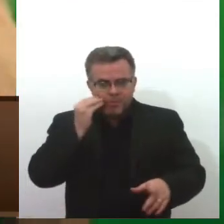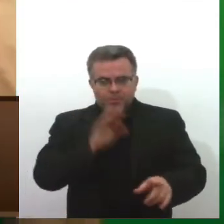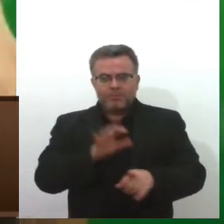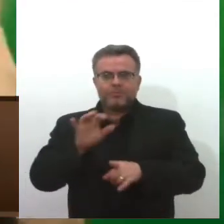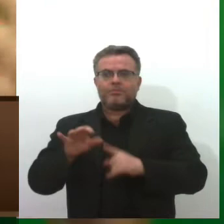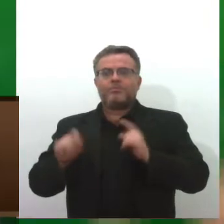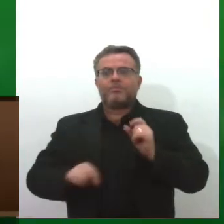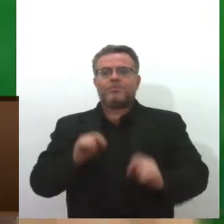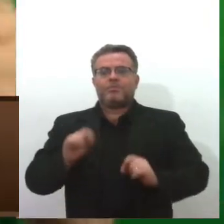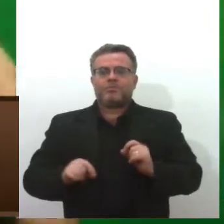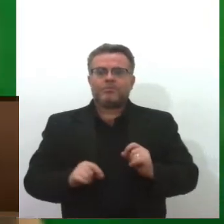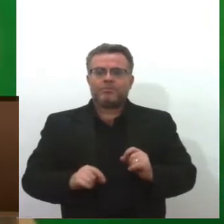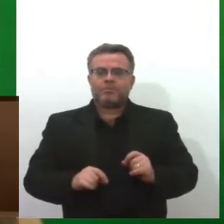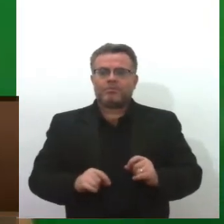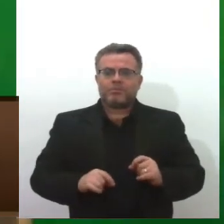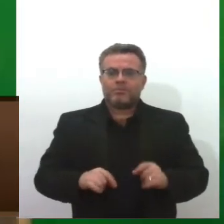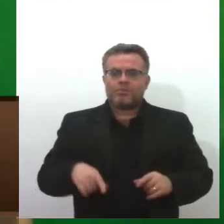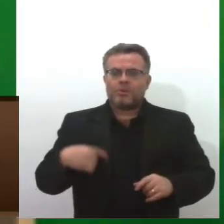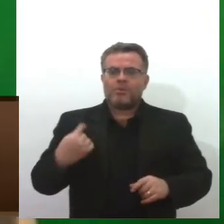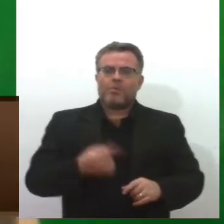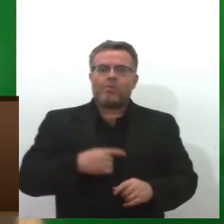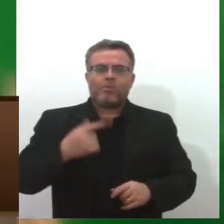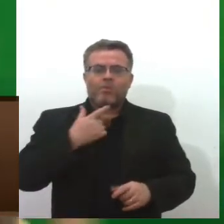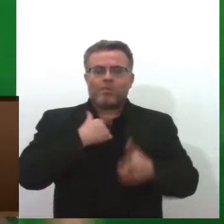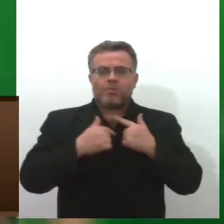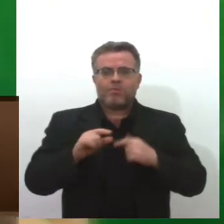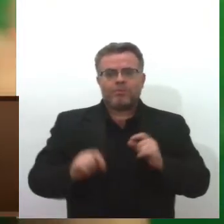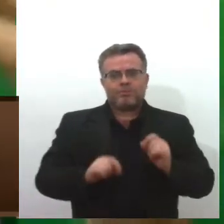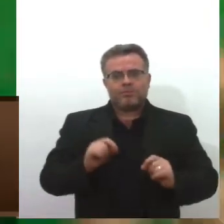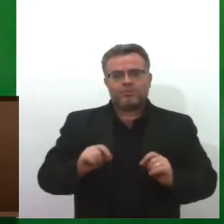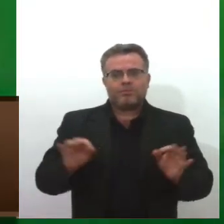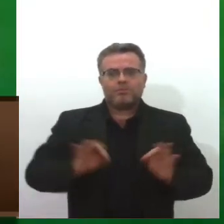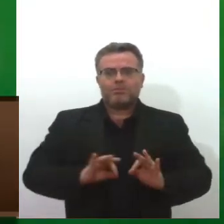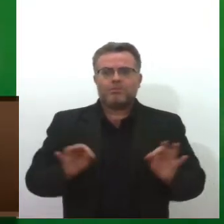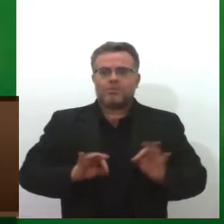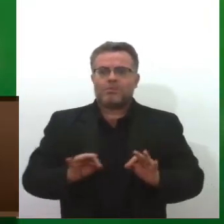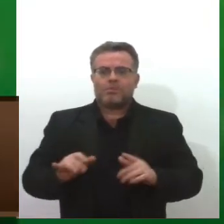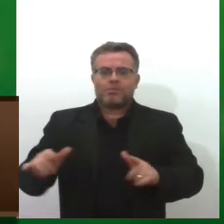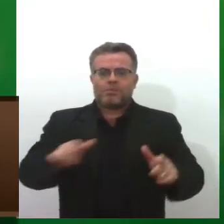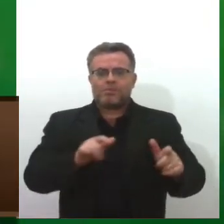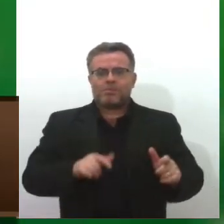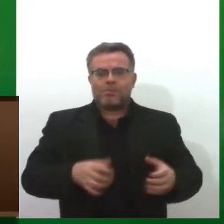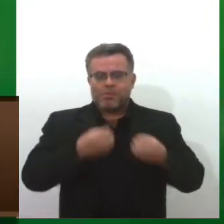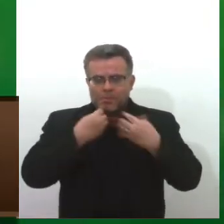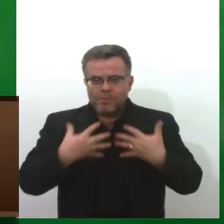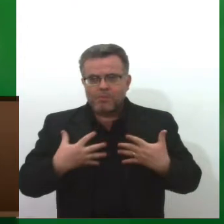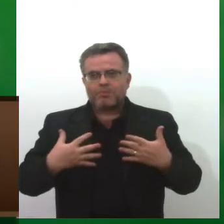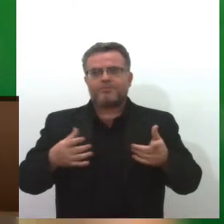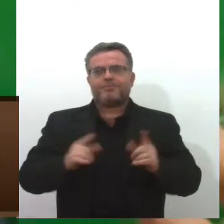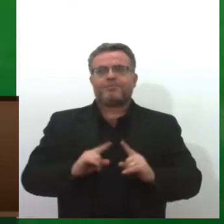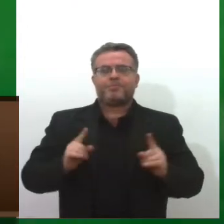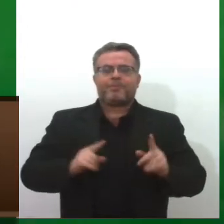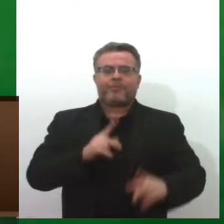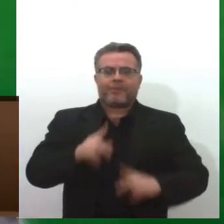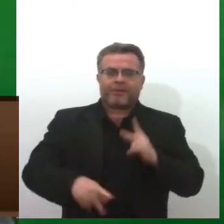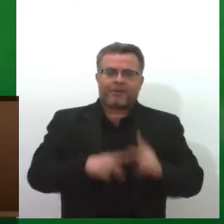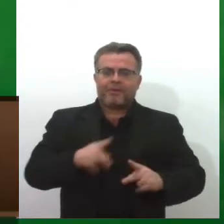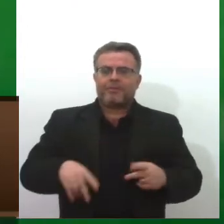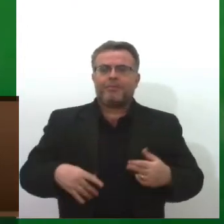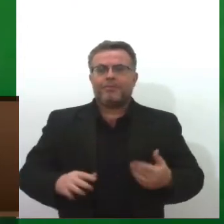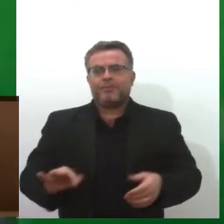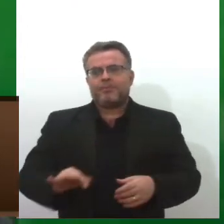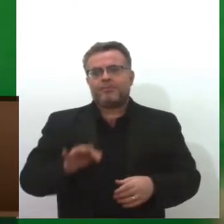não tem o desejo, onde tem o ambiente ideal, a população tende a